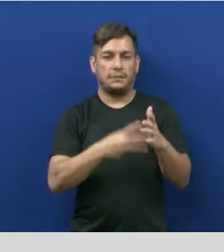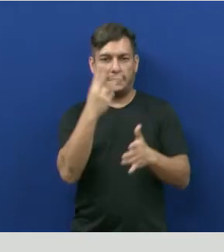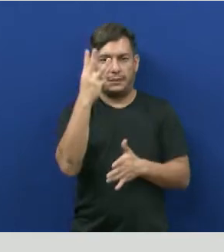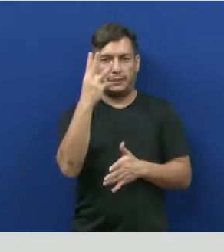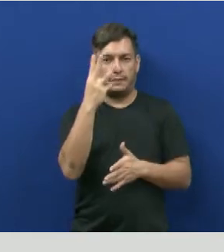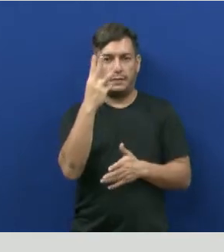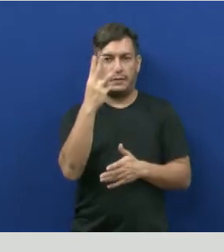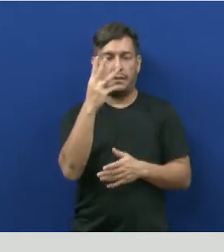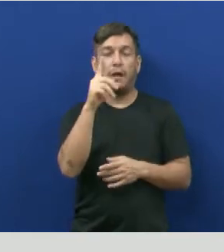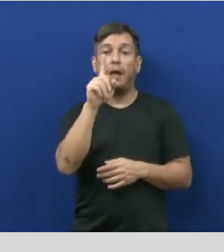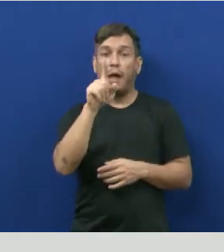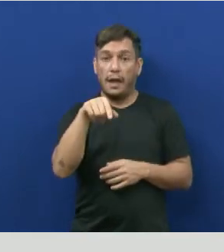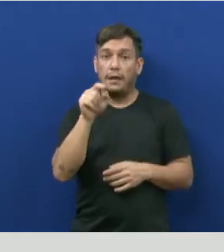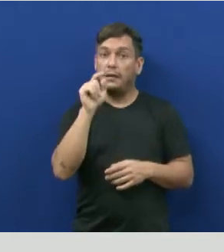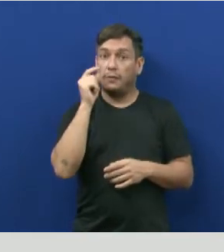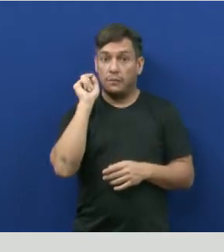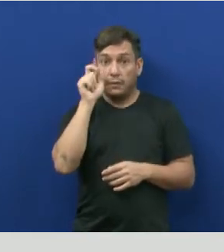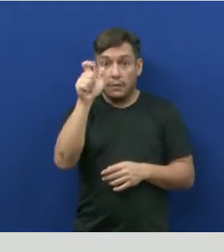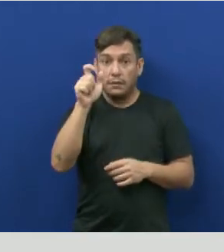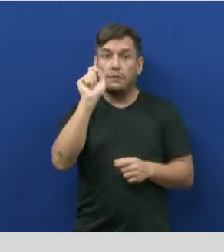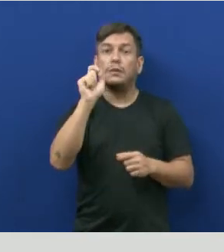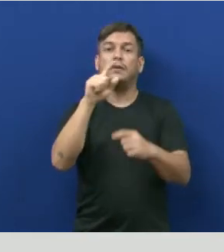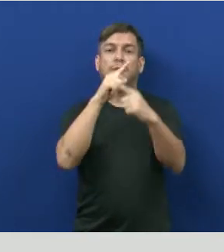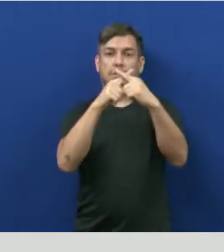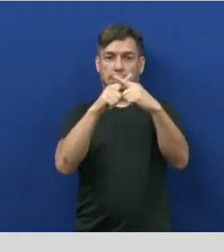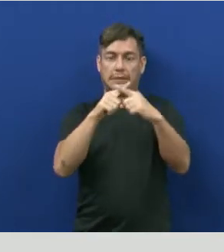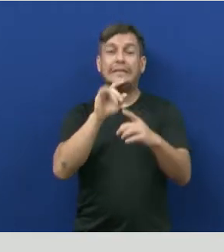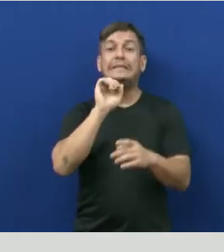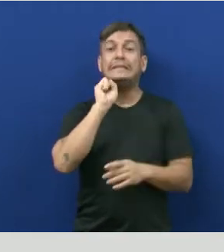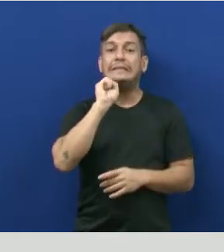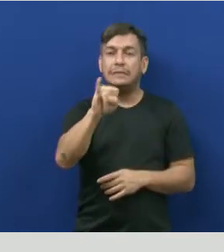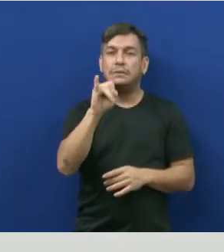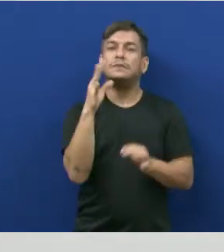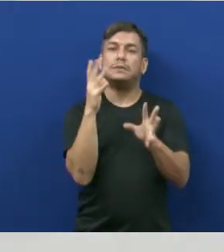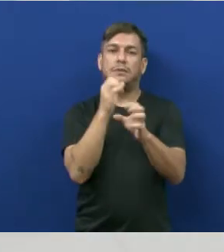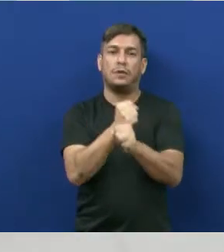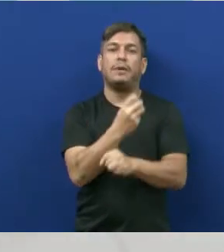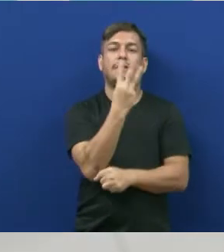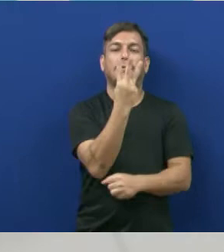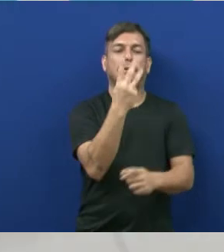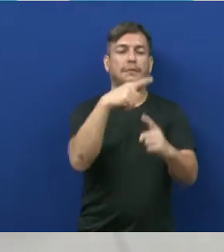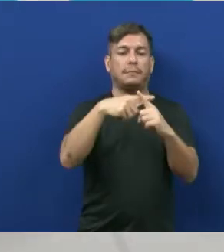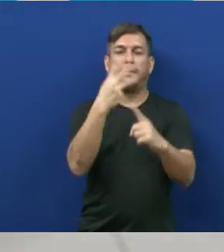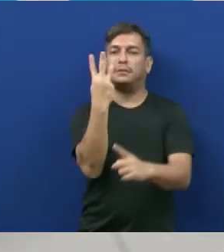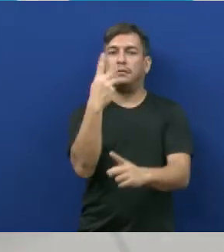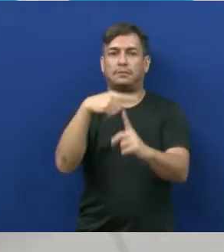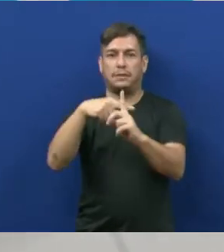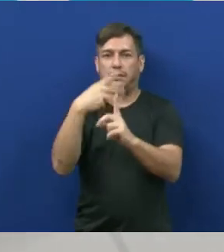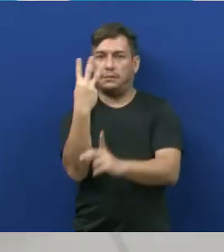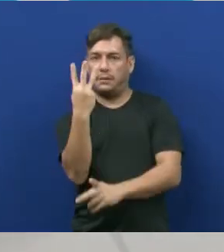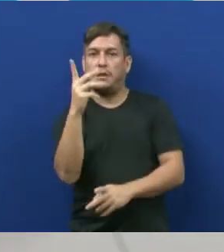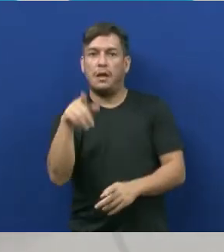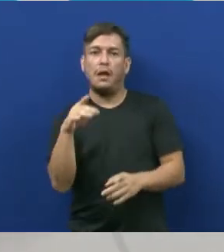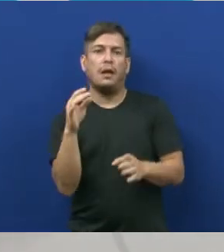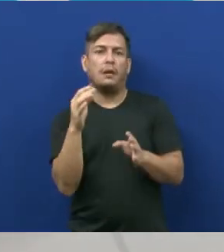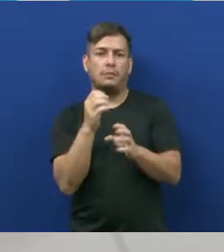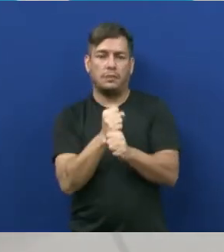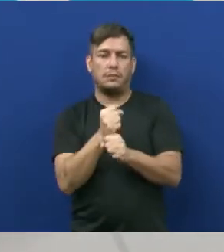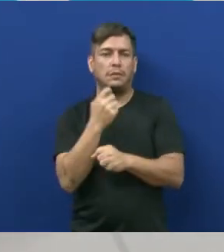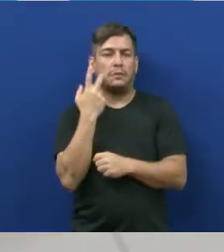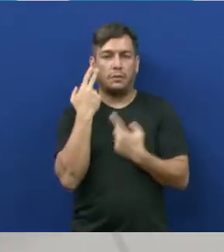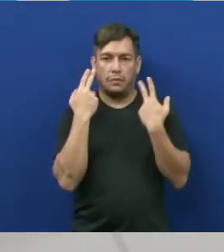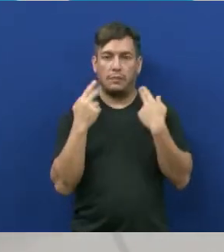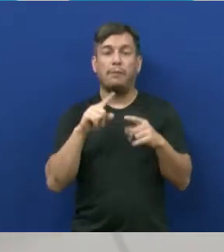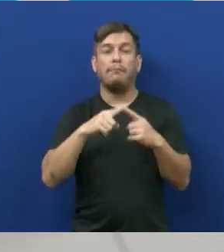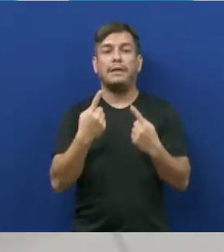em multiplicação. Se fosse soma, 3 mais 3 mais 3, isso seria uma multiplicação normal. Porém,